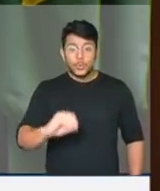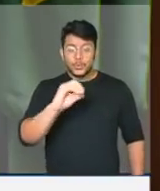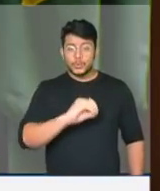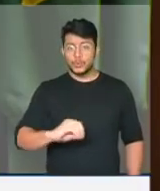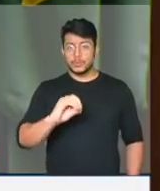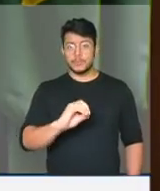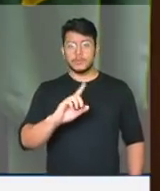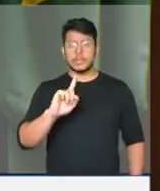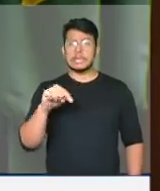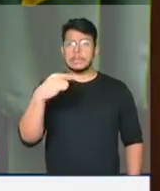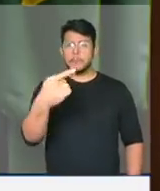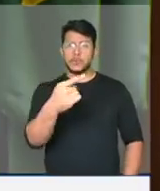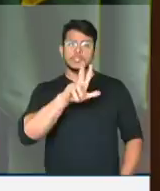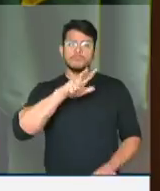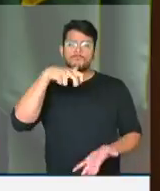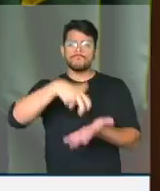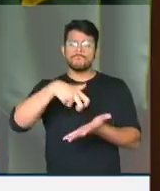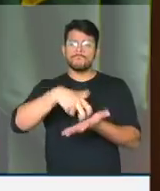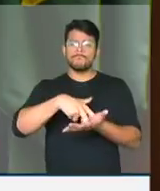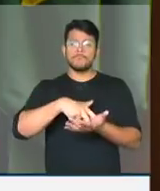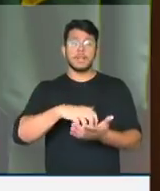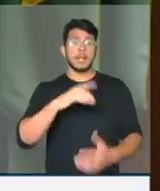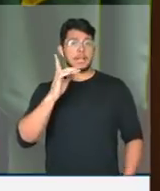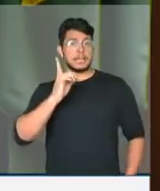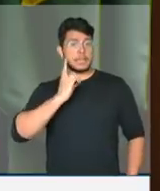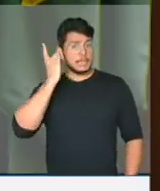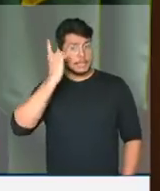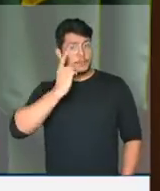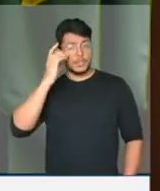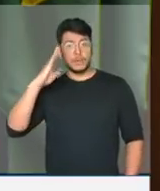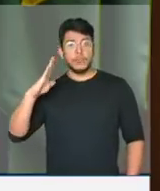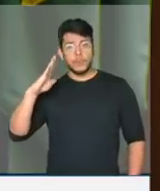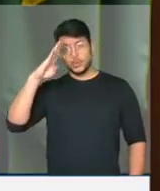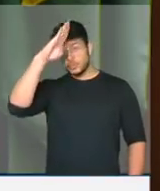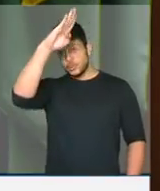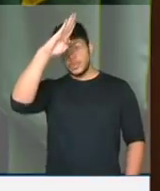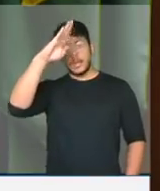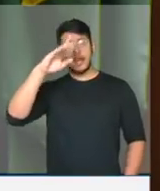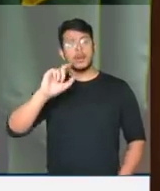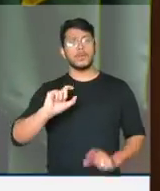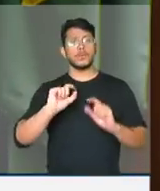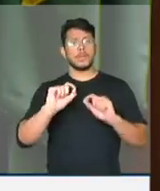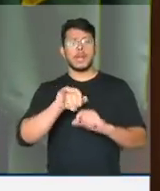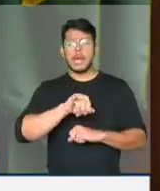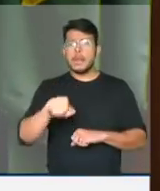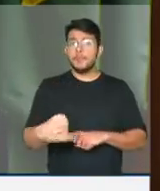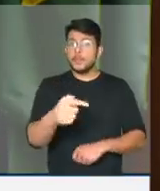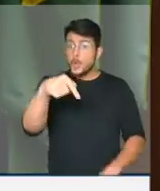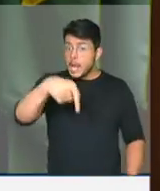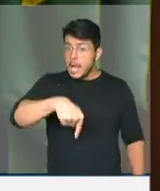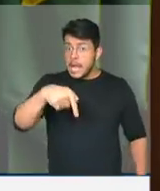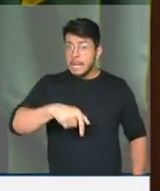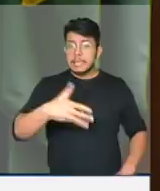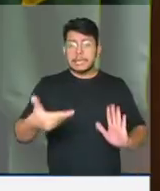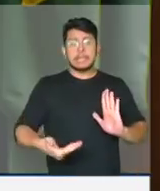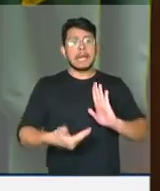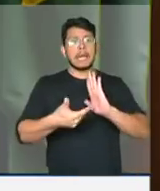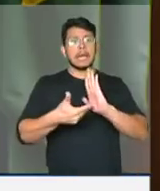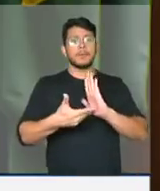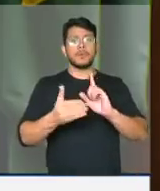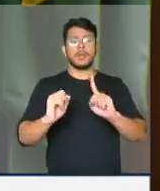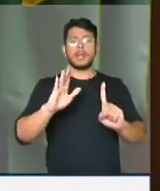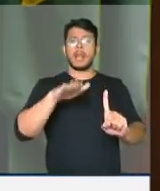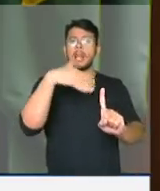a condenação de Adriano, o deputado federal Jair Bolsonaro faz discurso aqui da Câmara, elogiando e defendendo Adriano, e